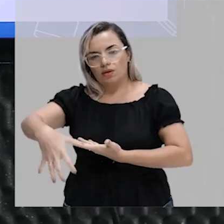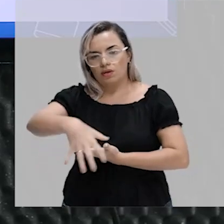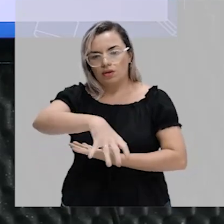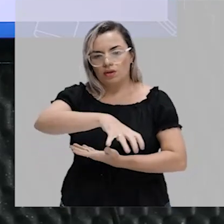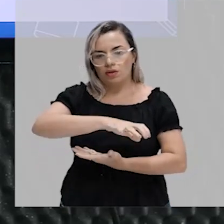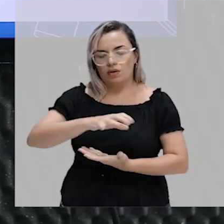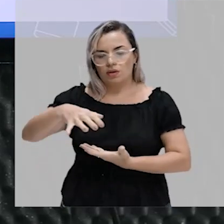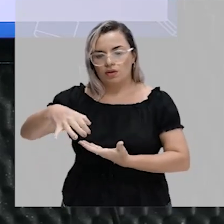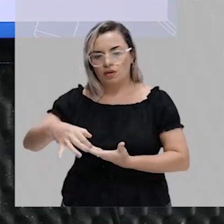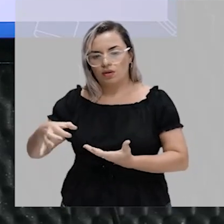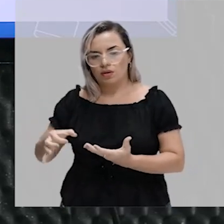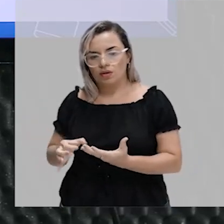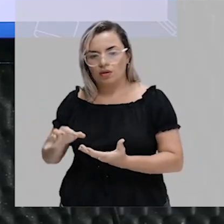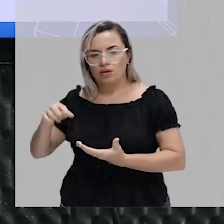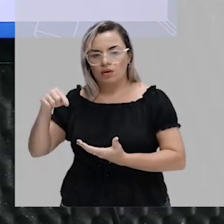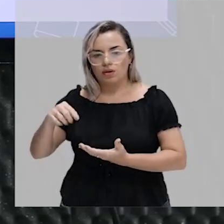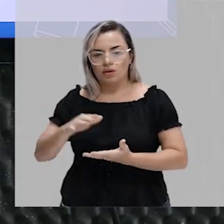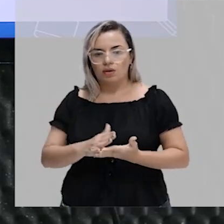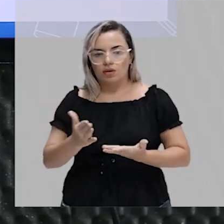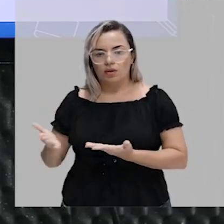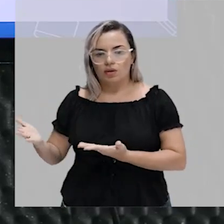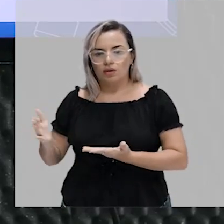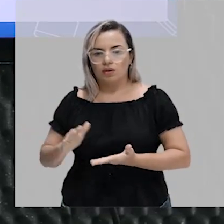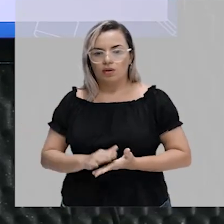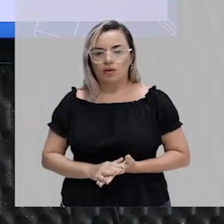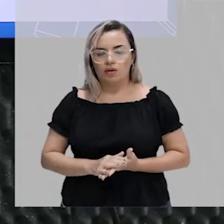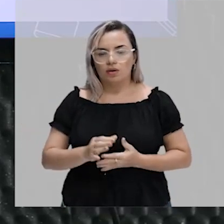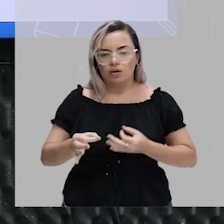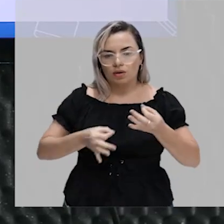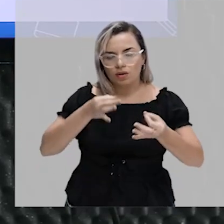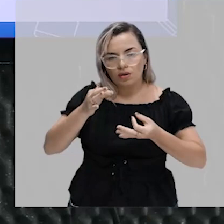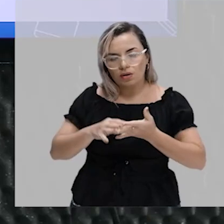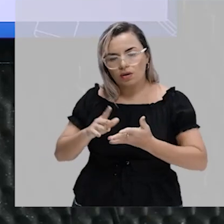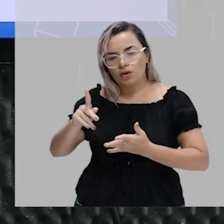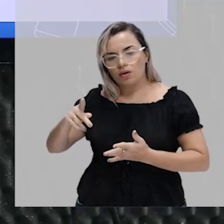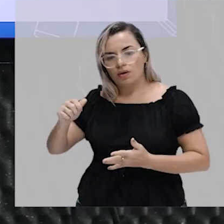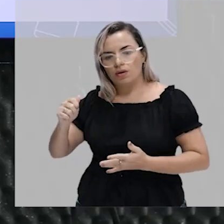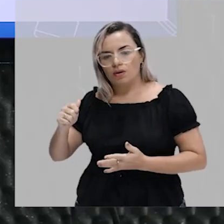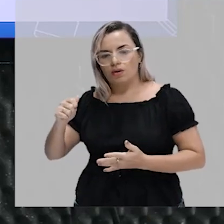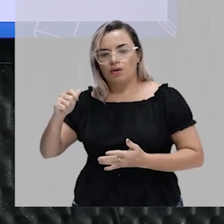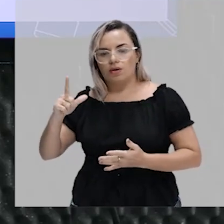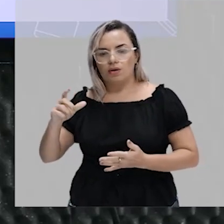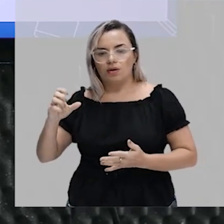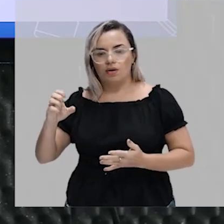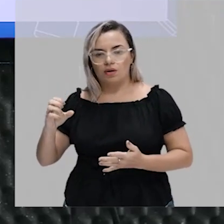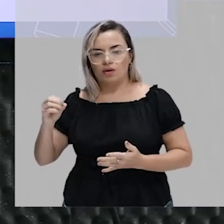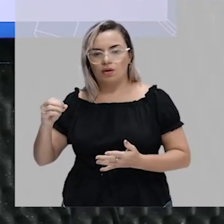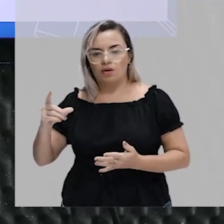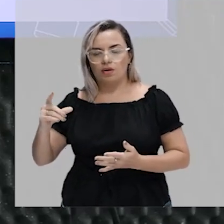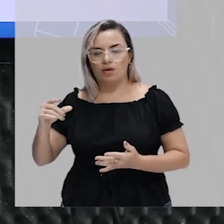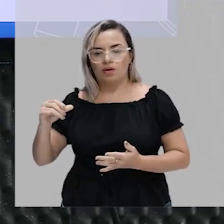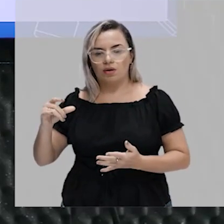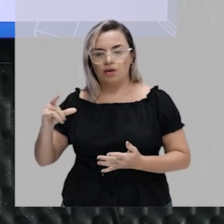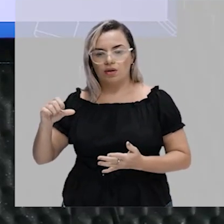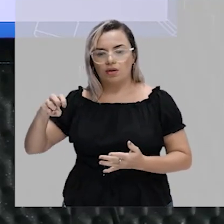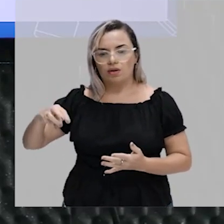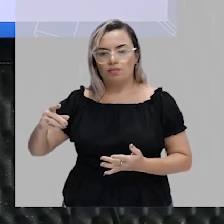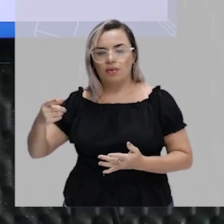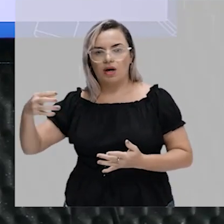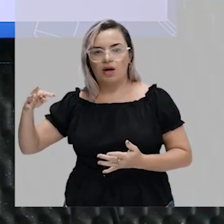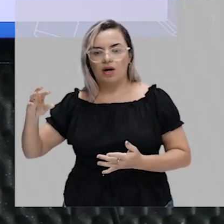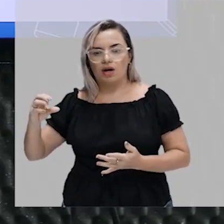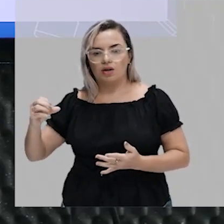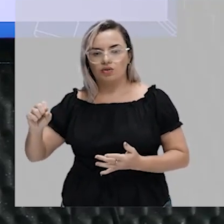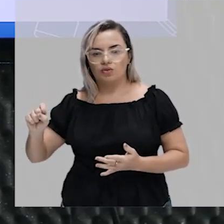argumentos paleoclimáticos, tá? Indícios de glaciares em continentes atualmente com clima tropical. O que seriam